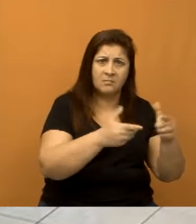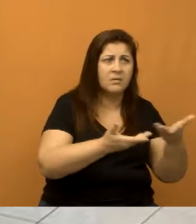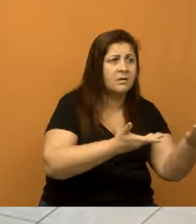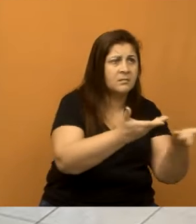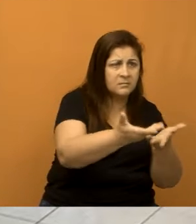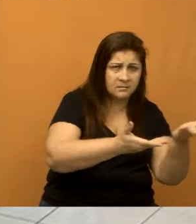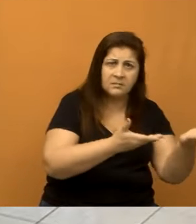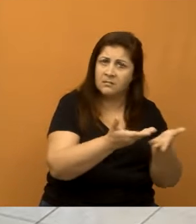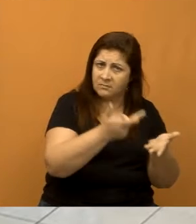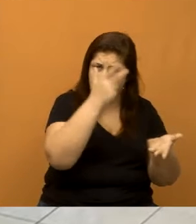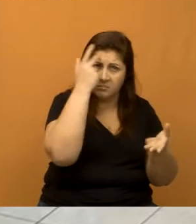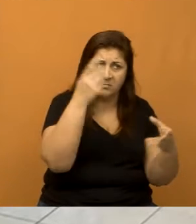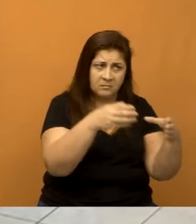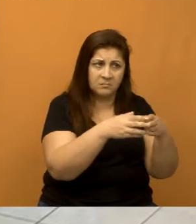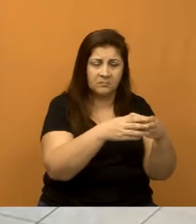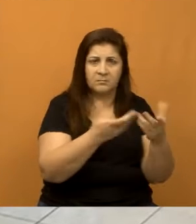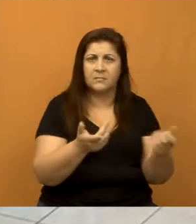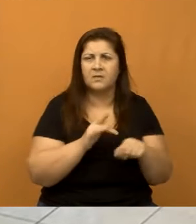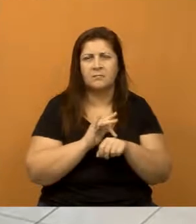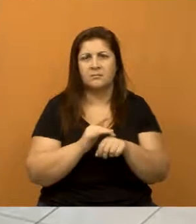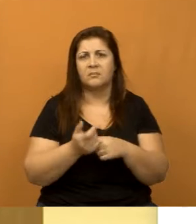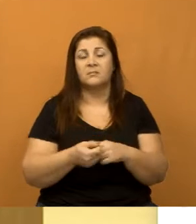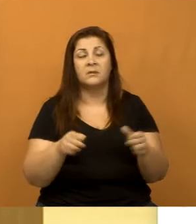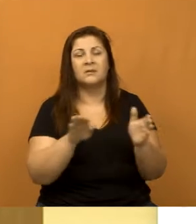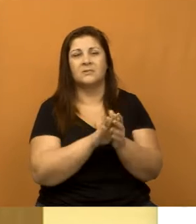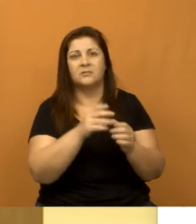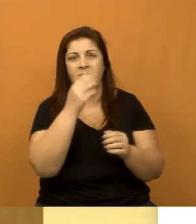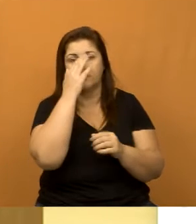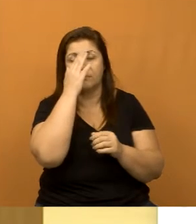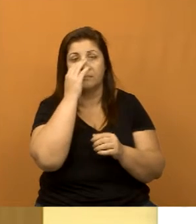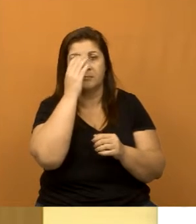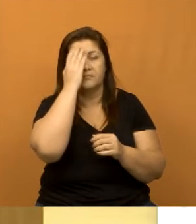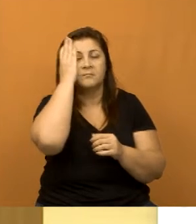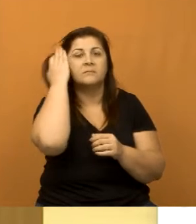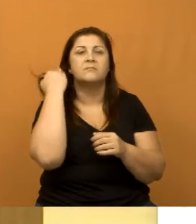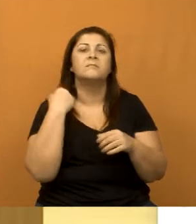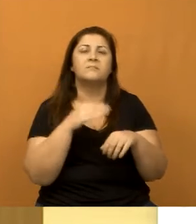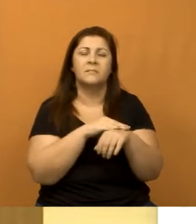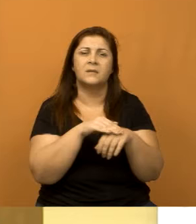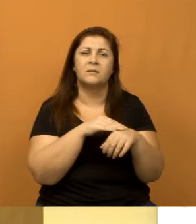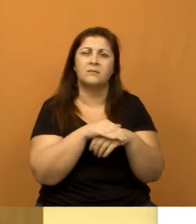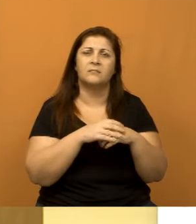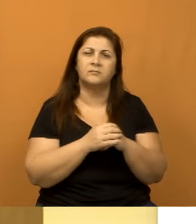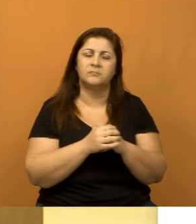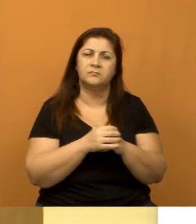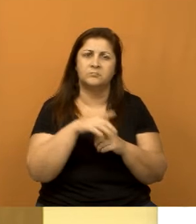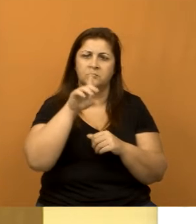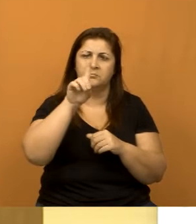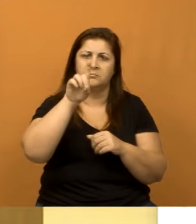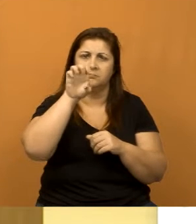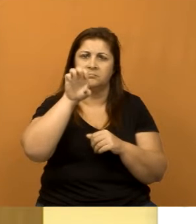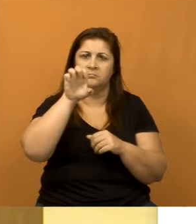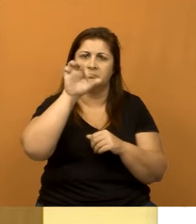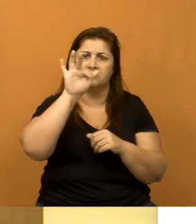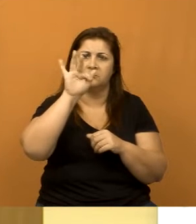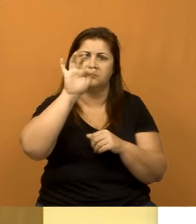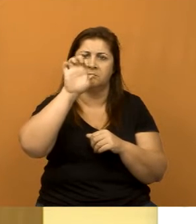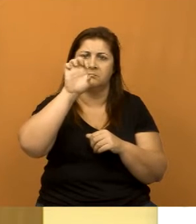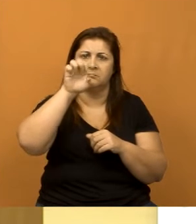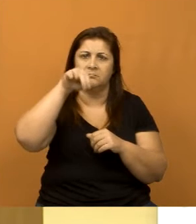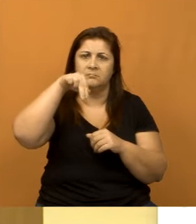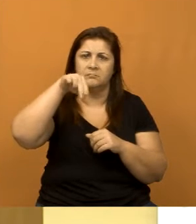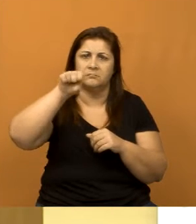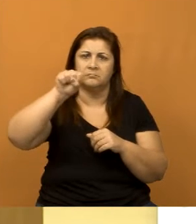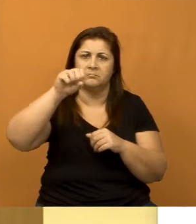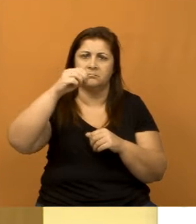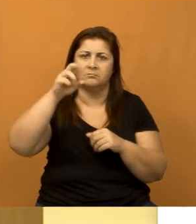absurdo. Quando eu cheguei lá, para vocês terem uma ideia, conversando com o defensor público, Federal, ele falou, mas esse bairro é longe do centro da